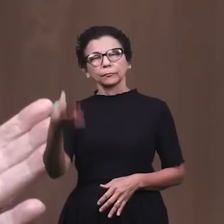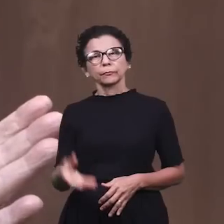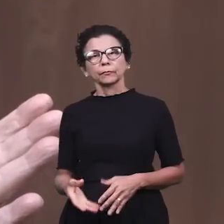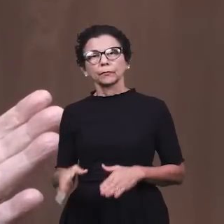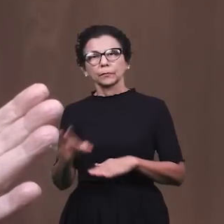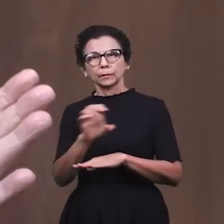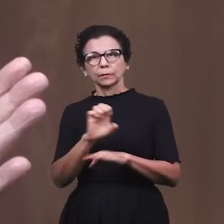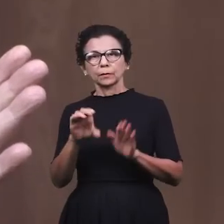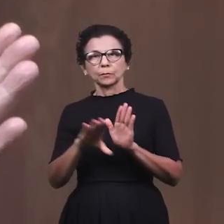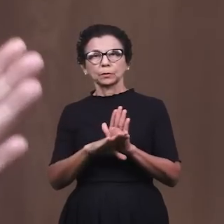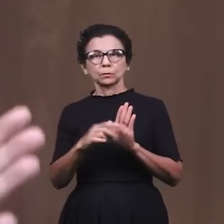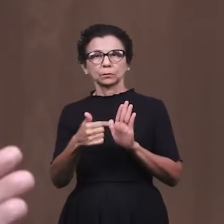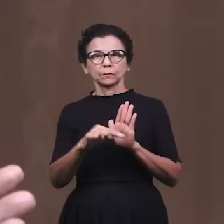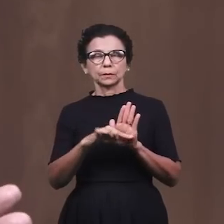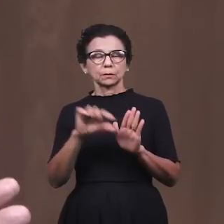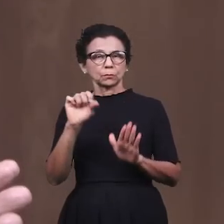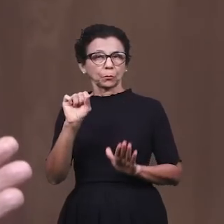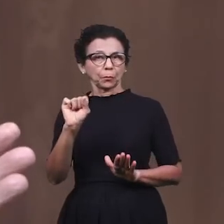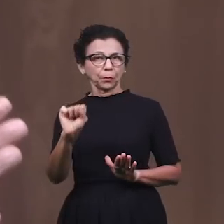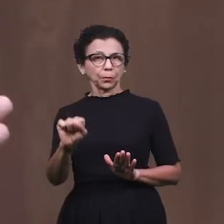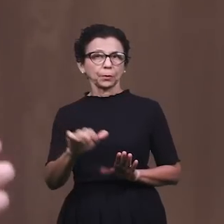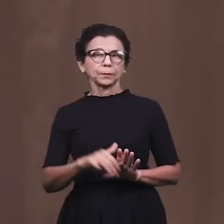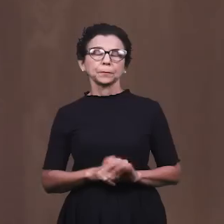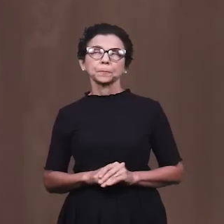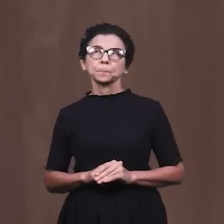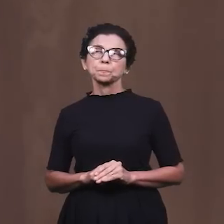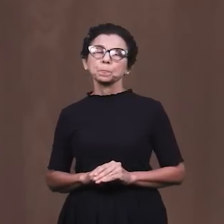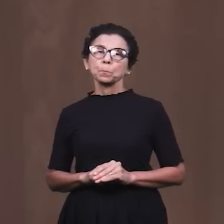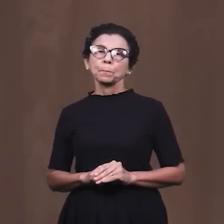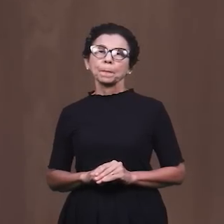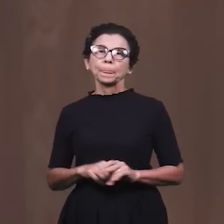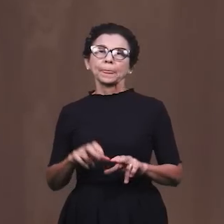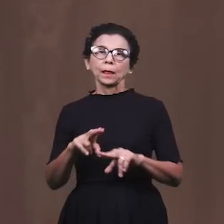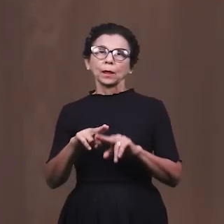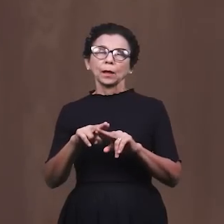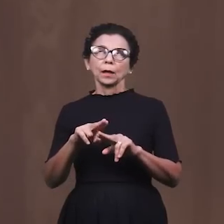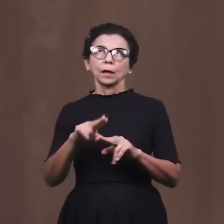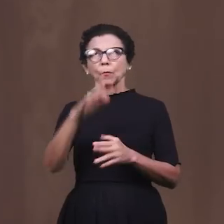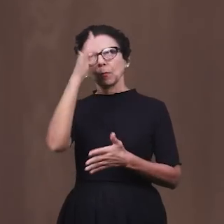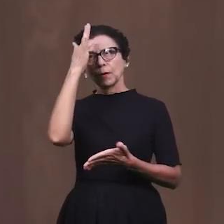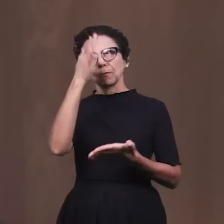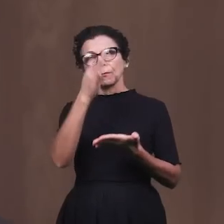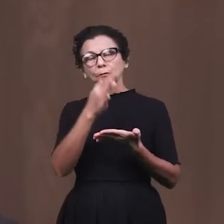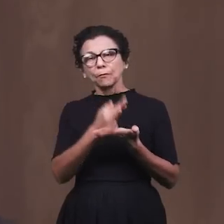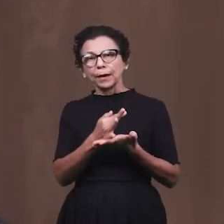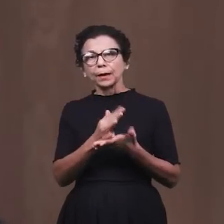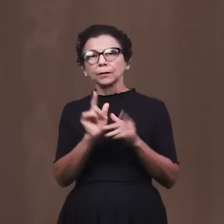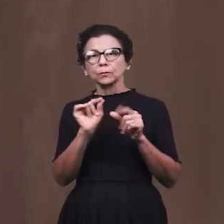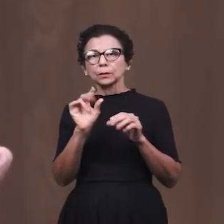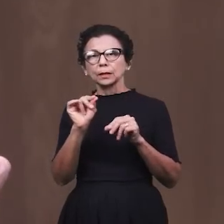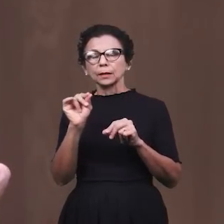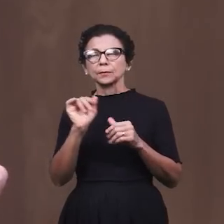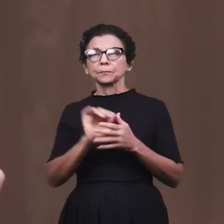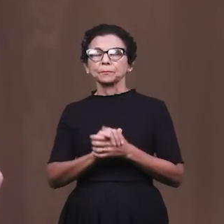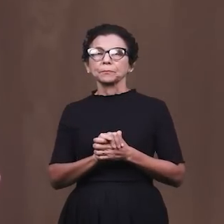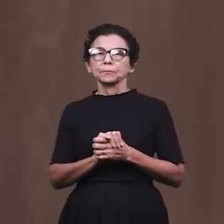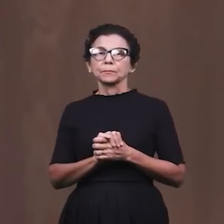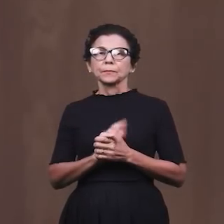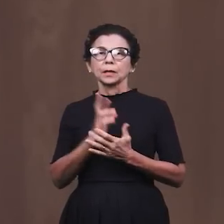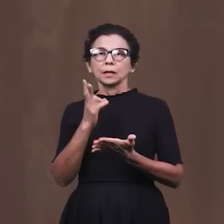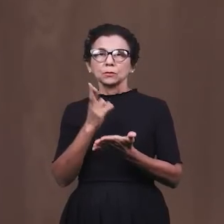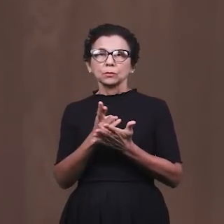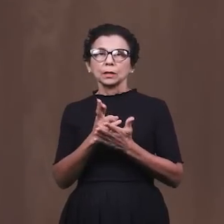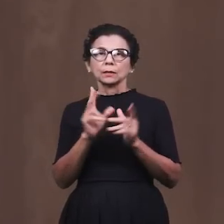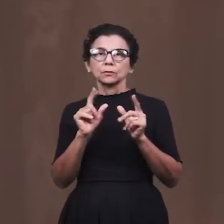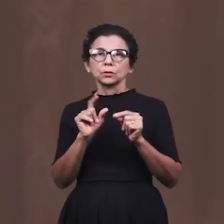ali em Efésios 2, verso 8, é aquela fé resultante de um convencimento do Espírito